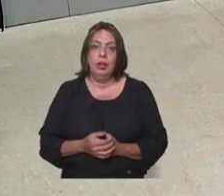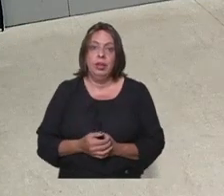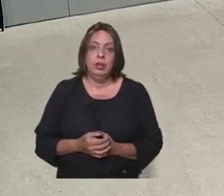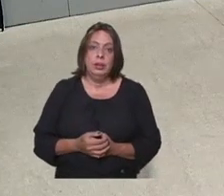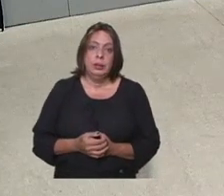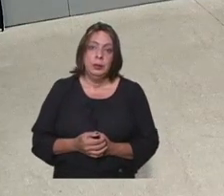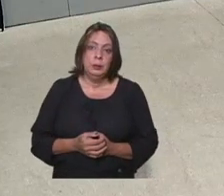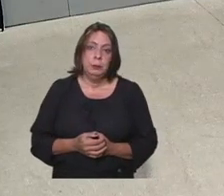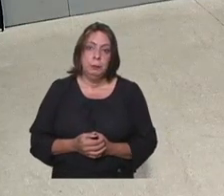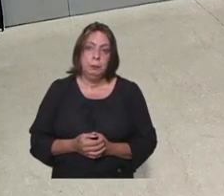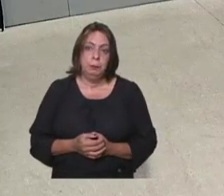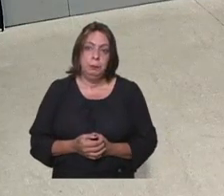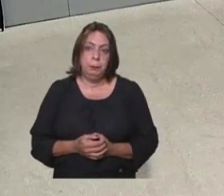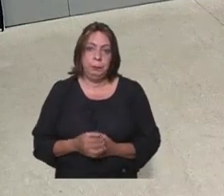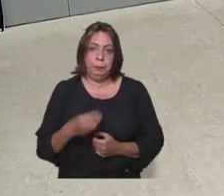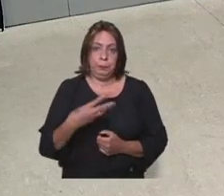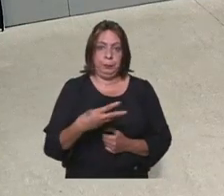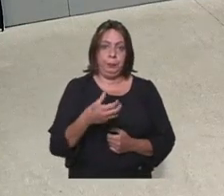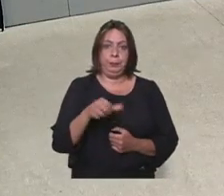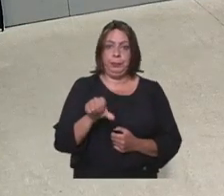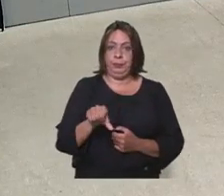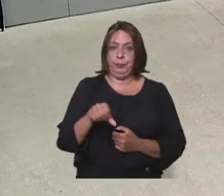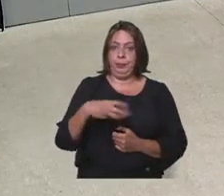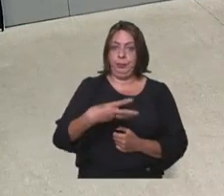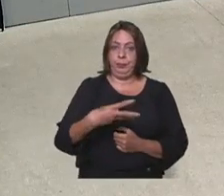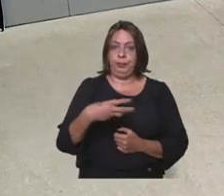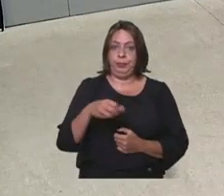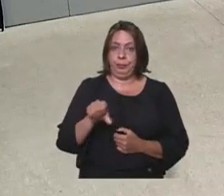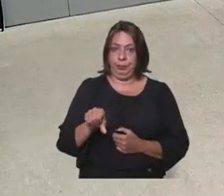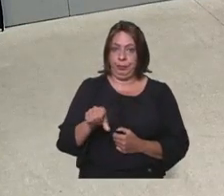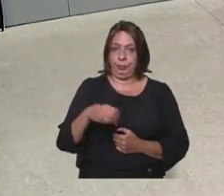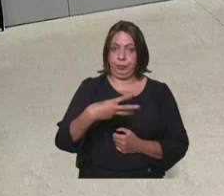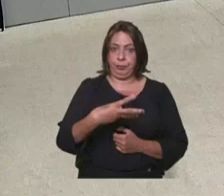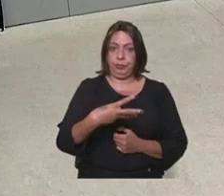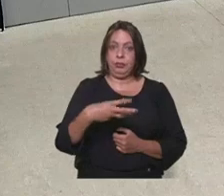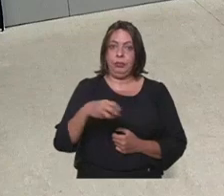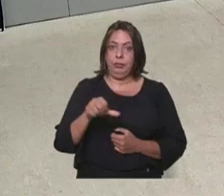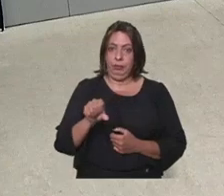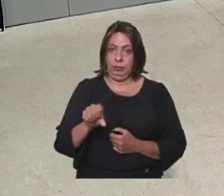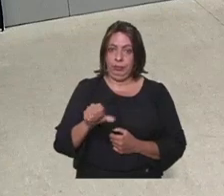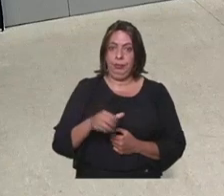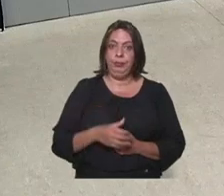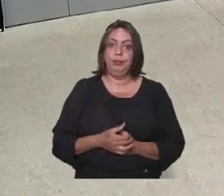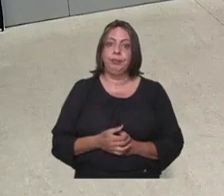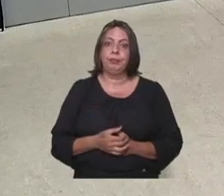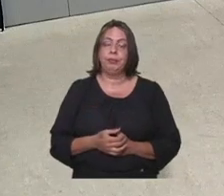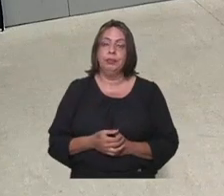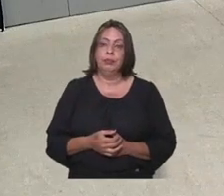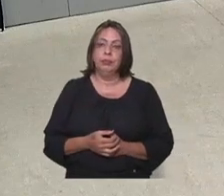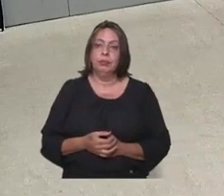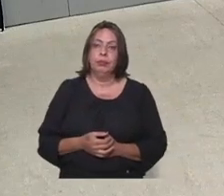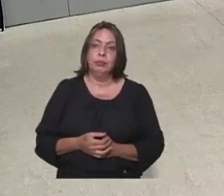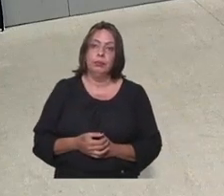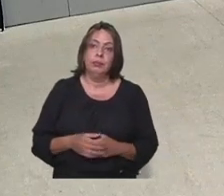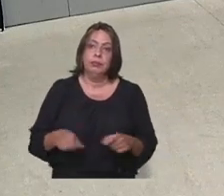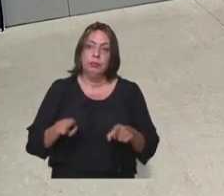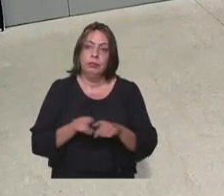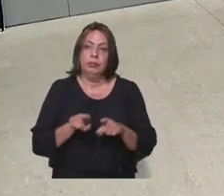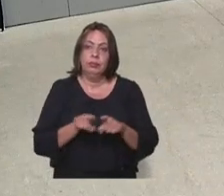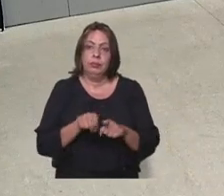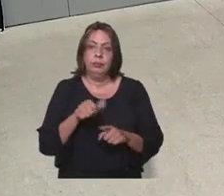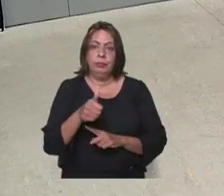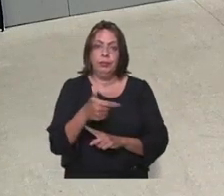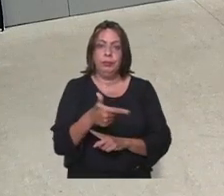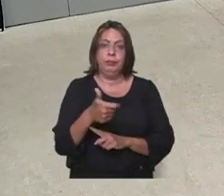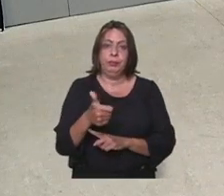30, valendo, valendo também o 39, 39, marque aí, sobe o 39 e agora 12,